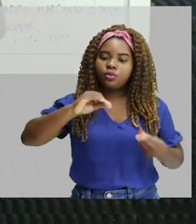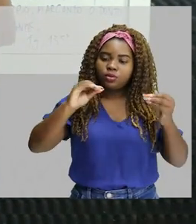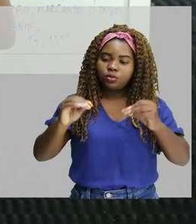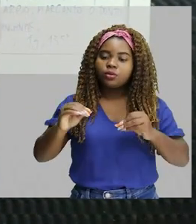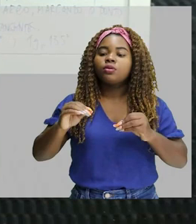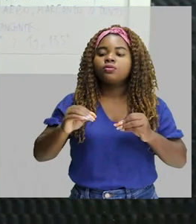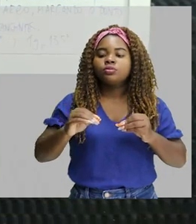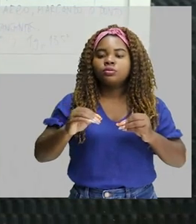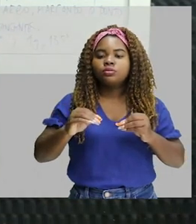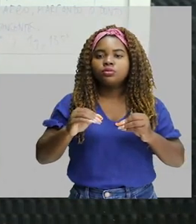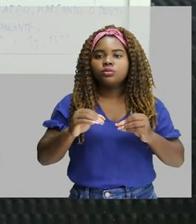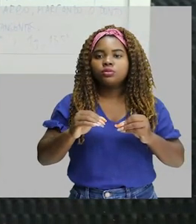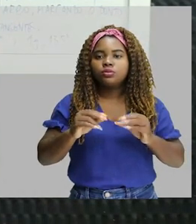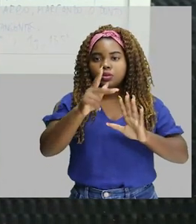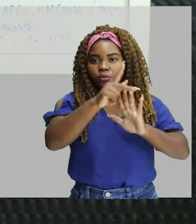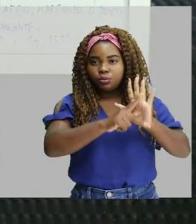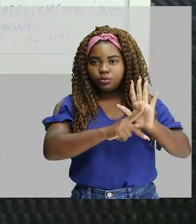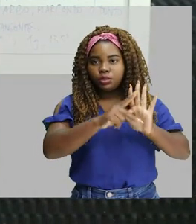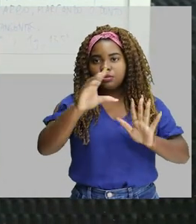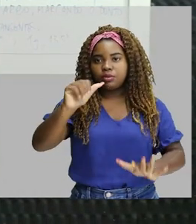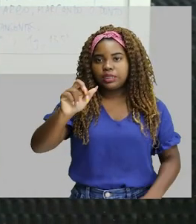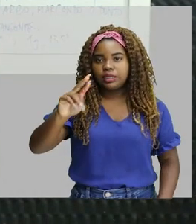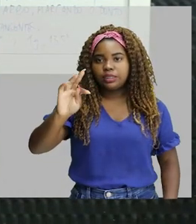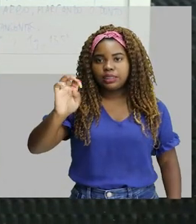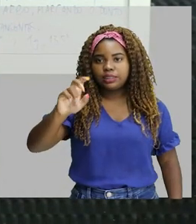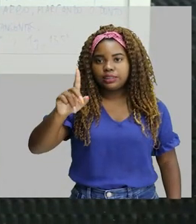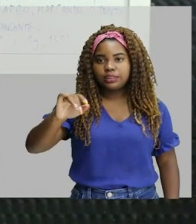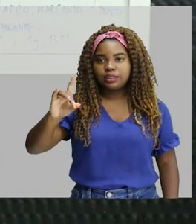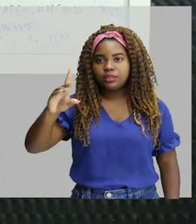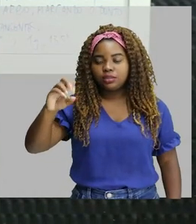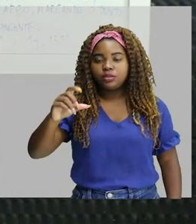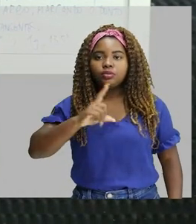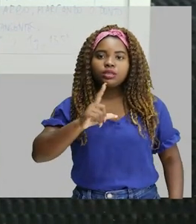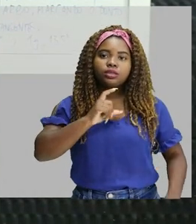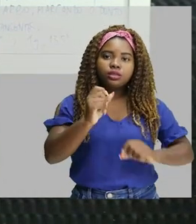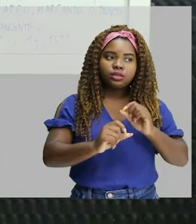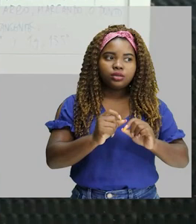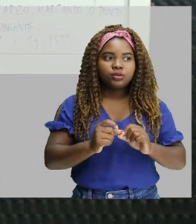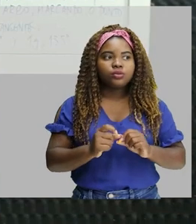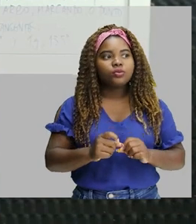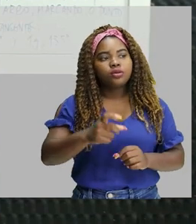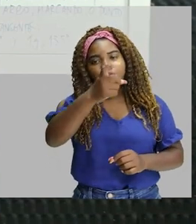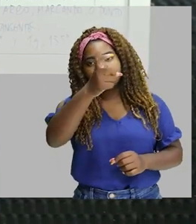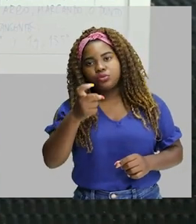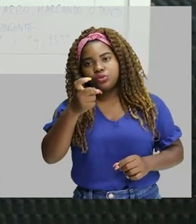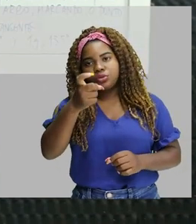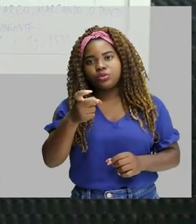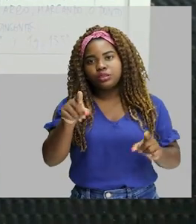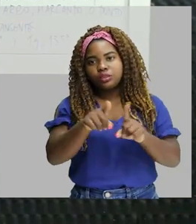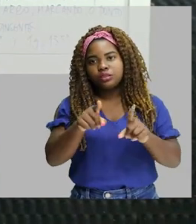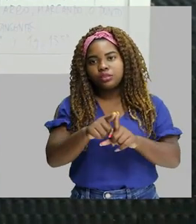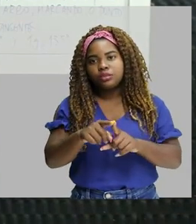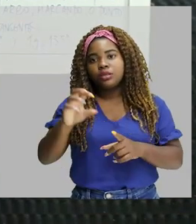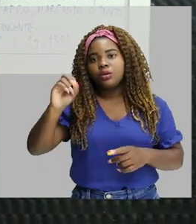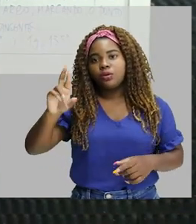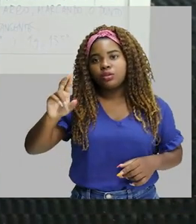cartesiano e qualquer ponto aqui ele tem uma abscissa que é no eixo X e tem uma ordenada que é